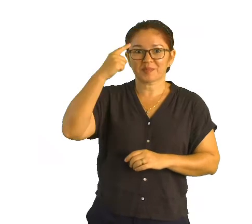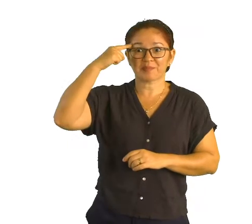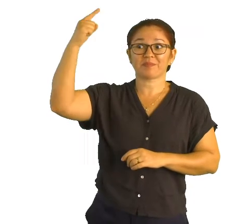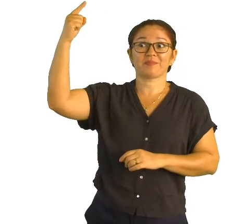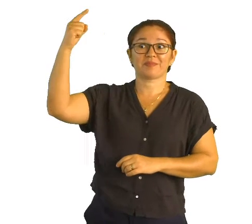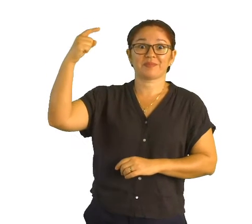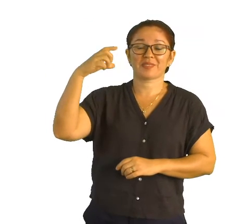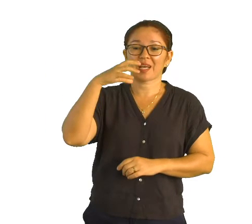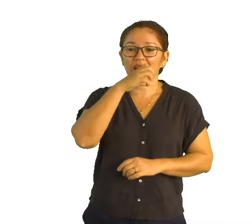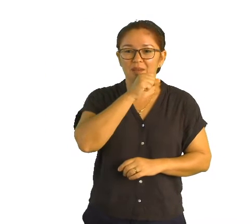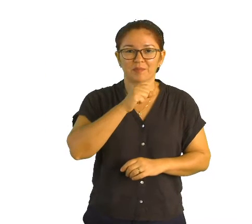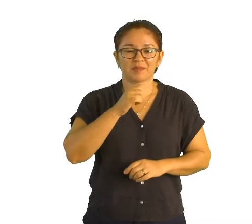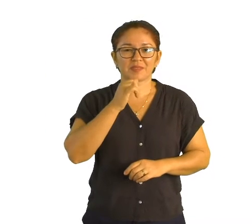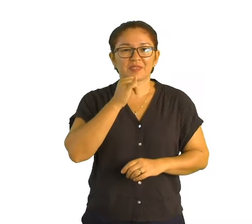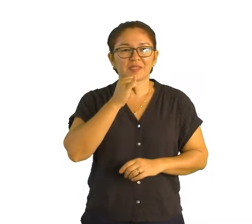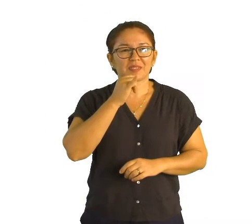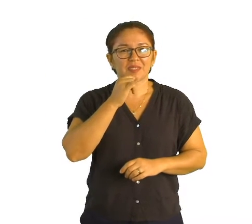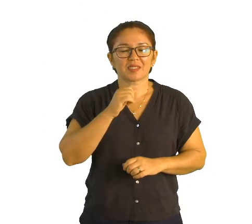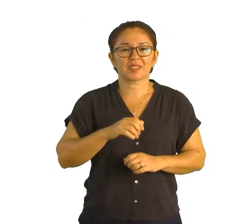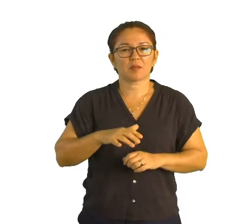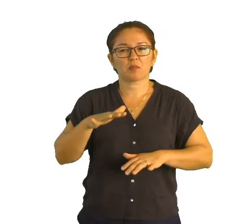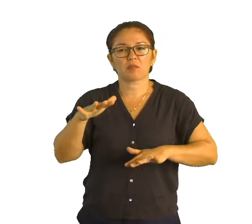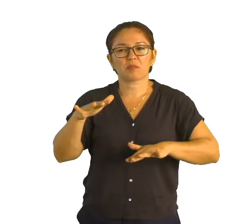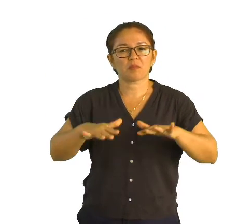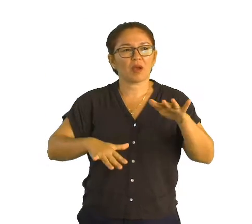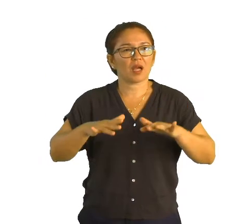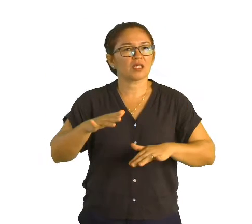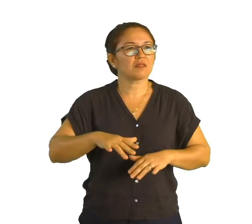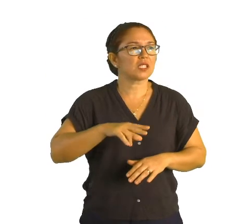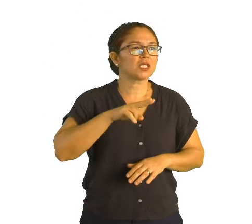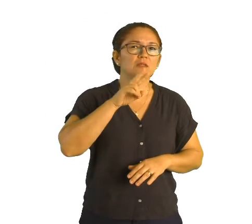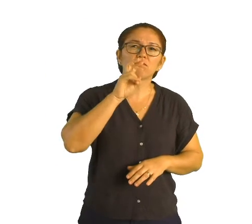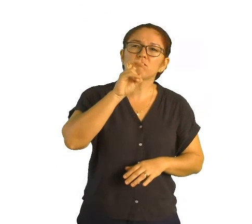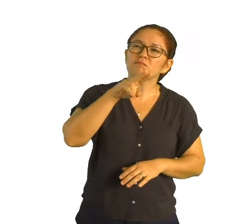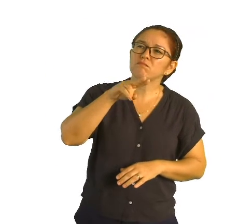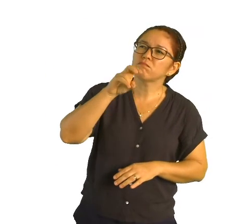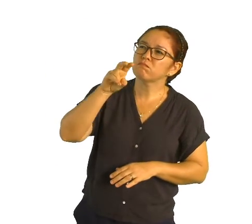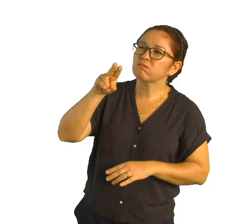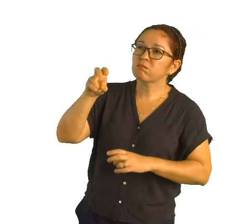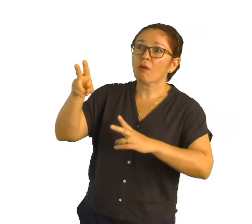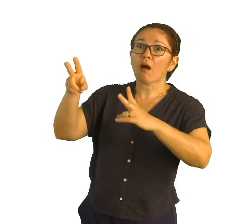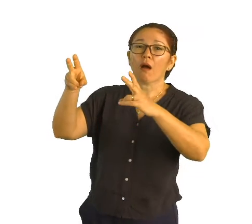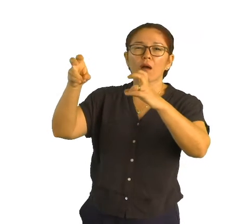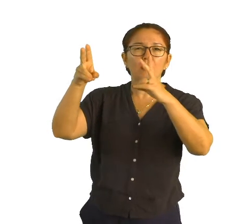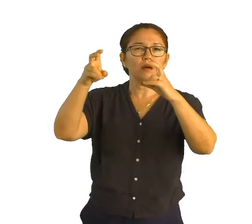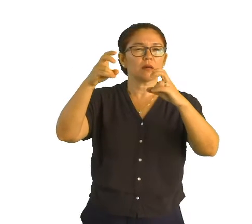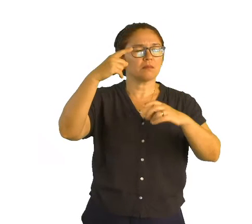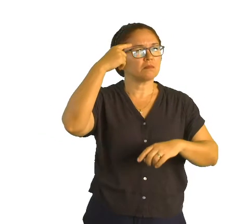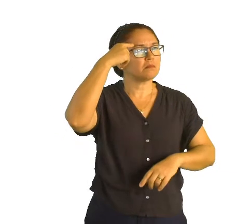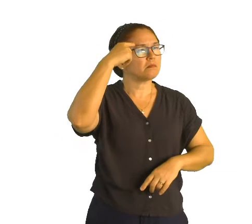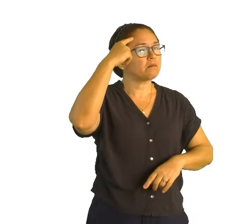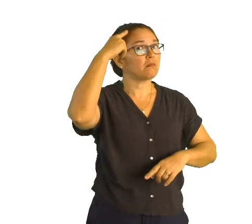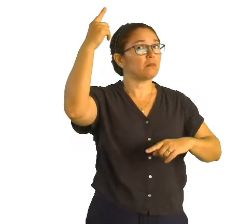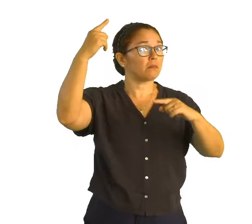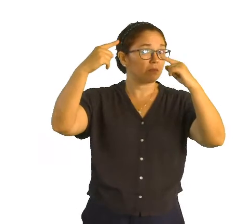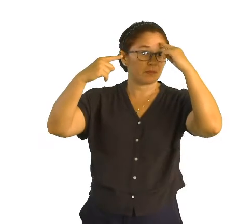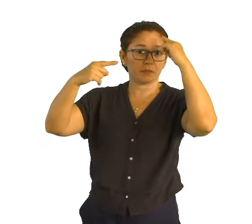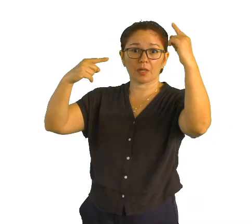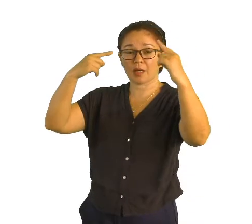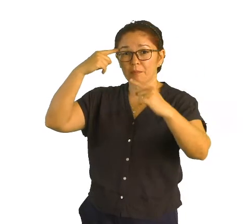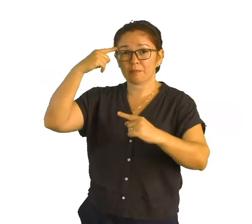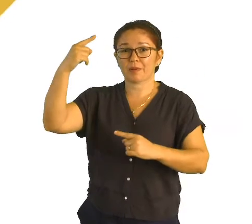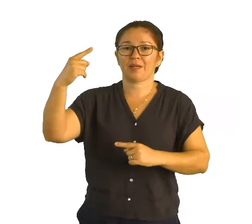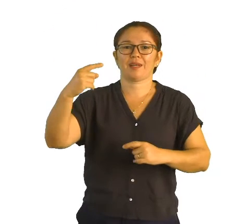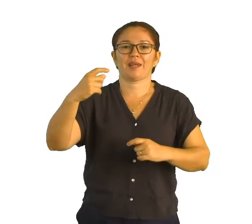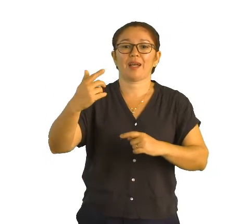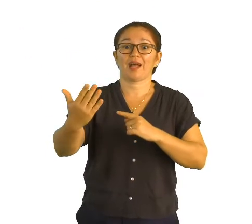redor, certas ideias se formam em nossa mente de modo intuitivo e nos ajudam a compreender a